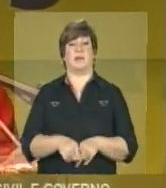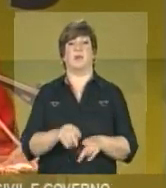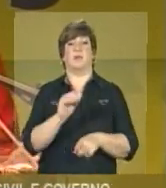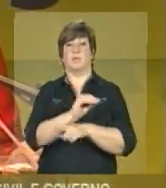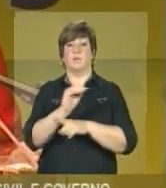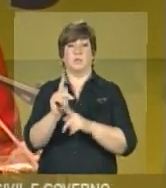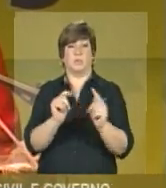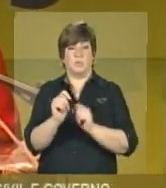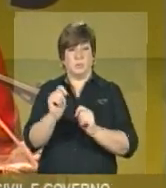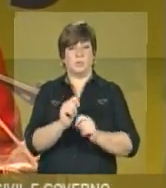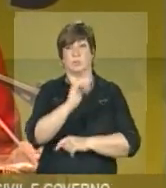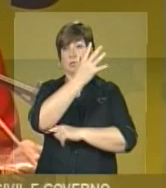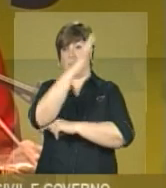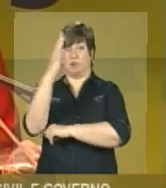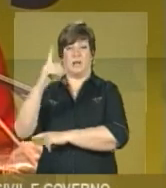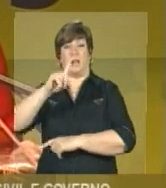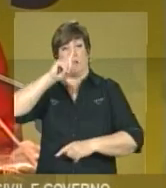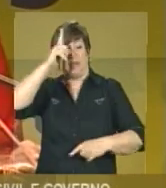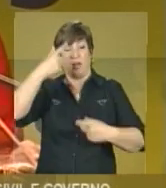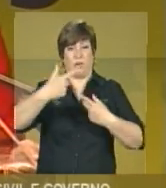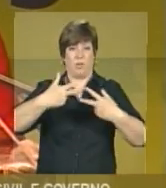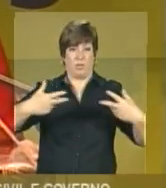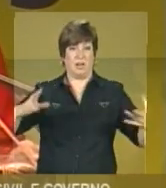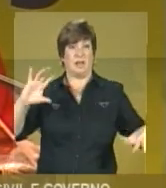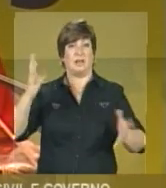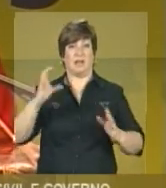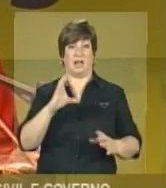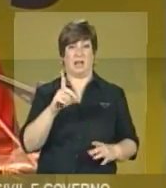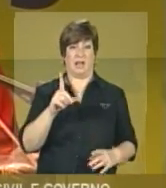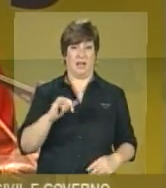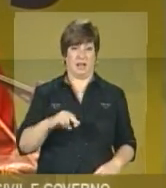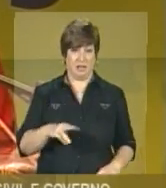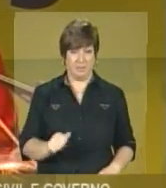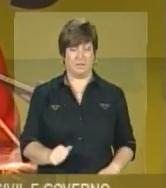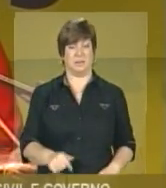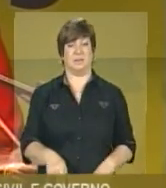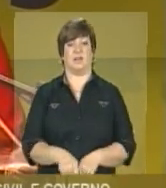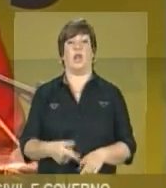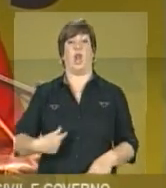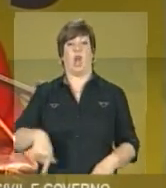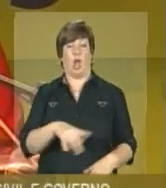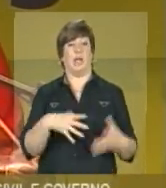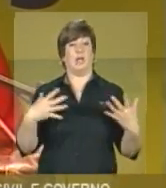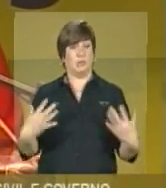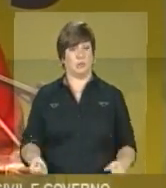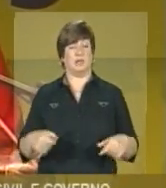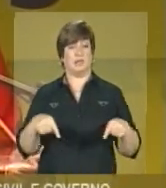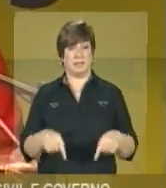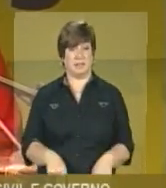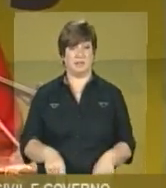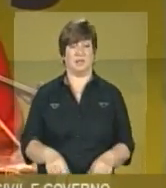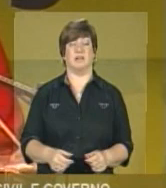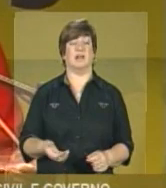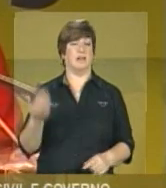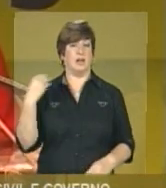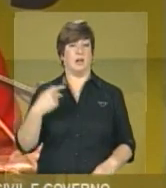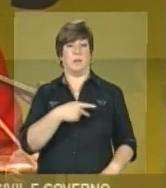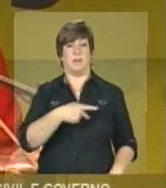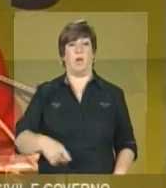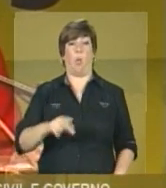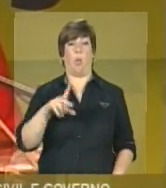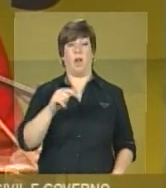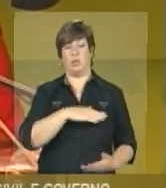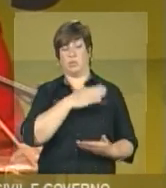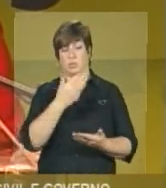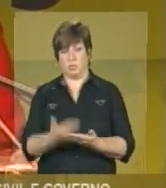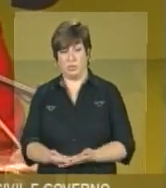ambiental. Assumimos aqui, como sempre assumimos, ao longo do governo Lula e do meu